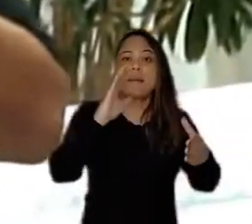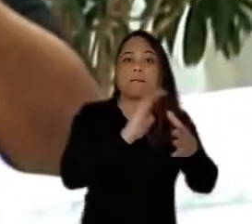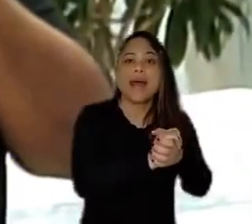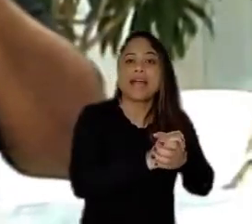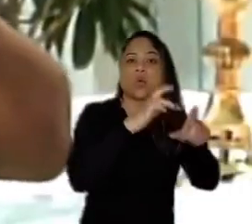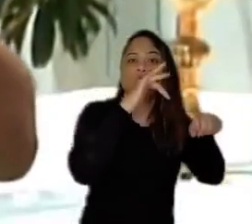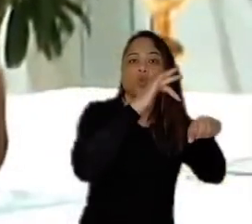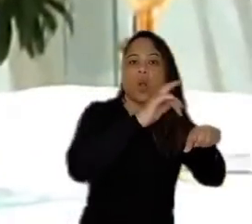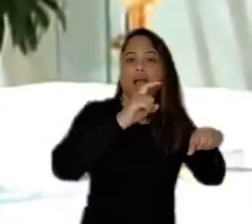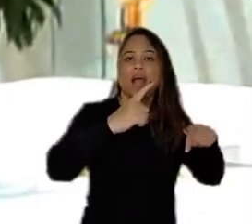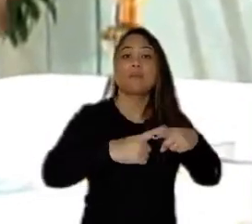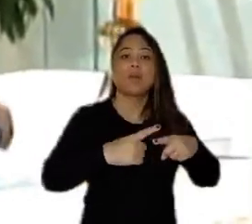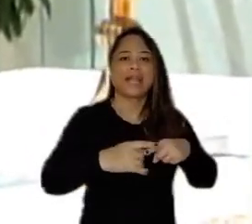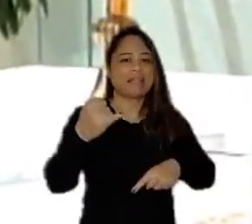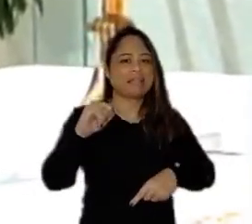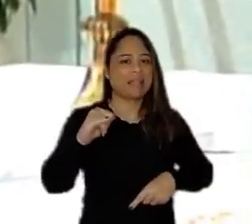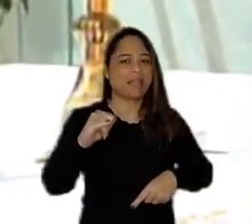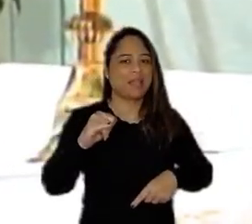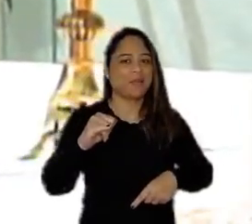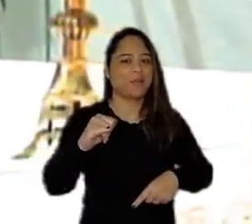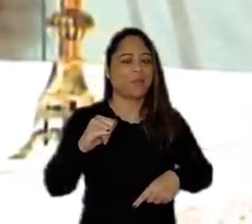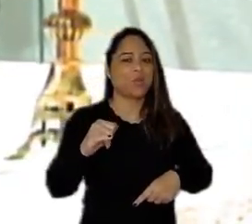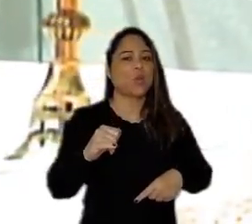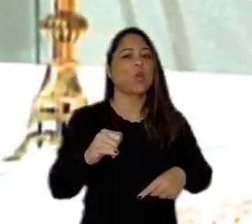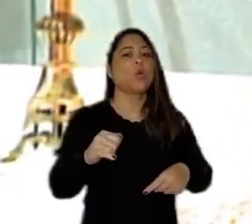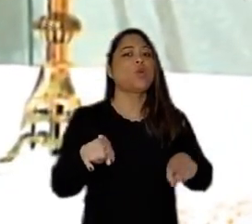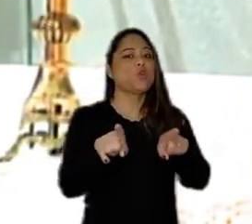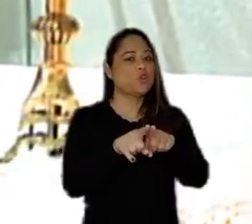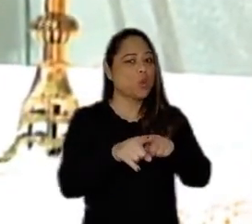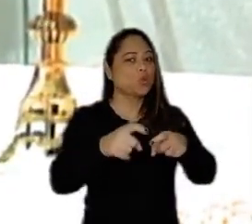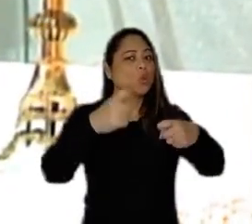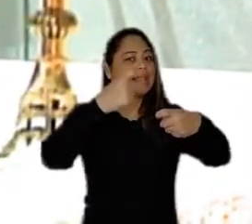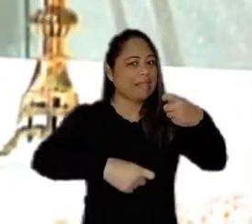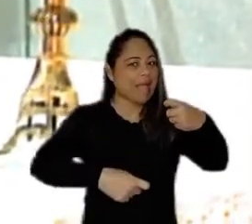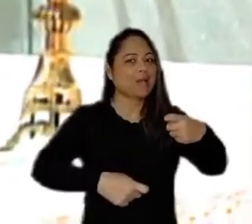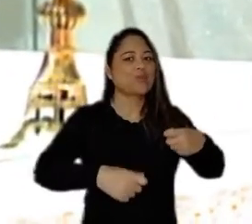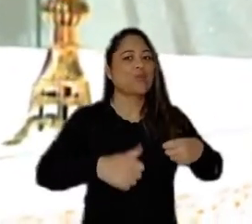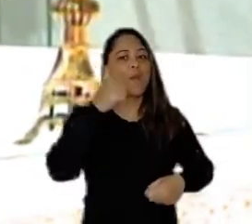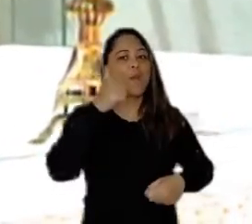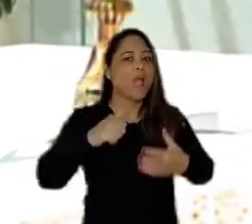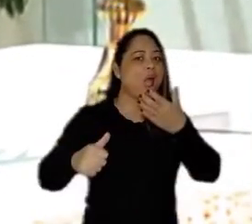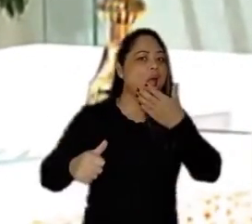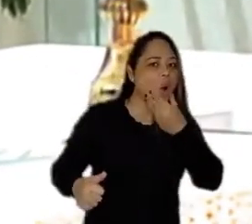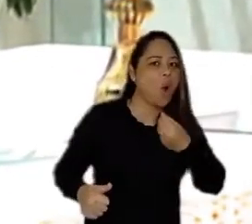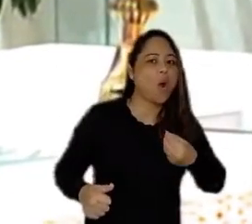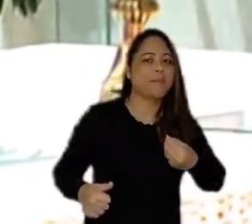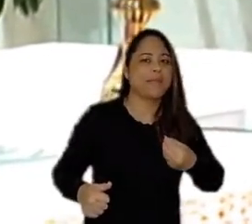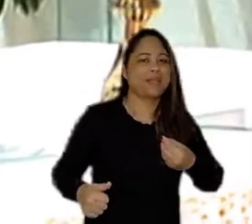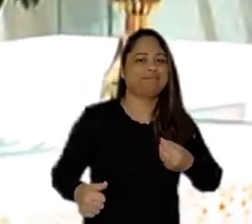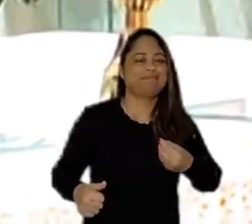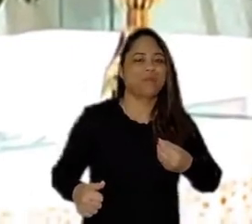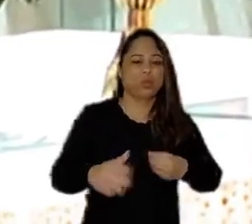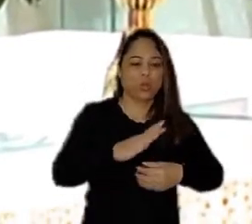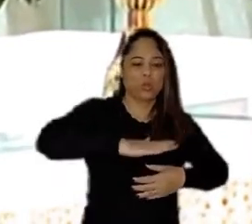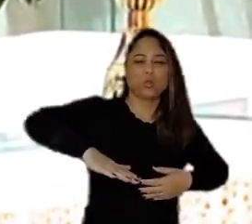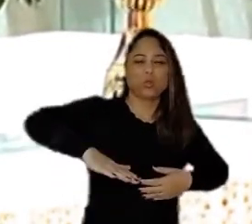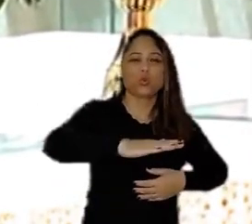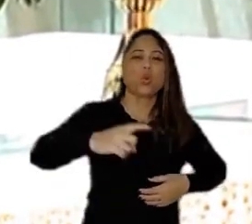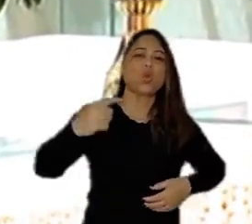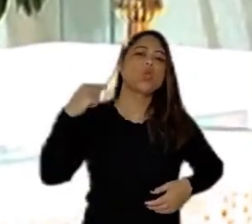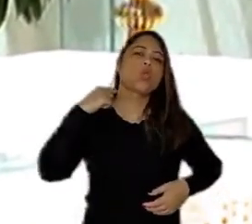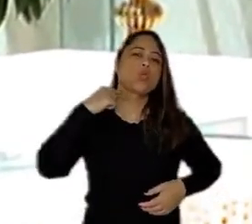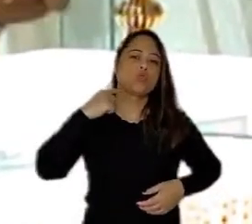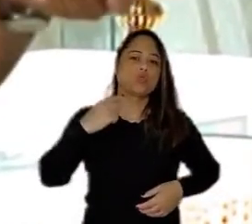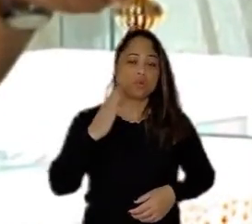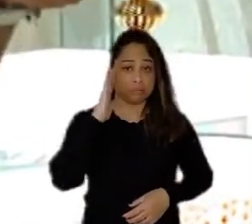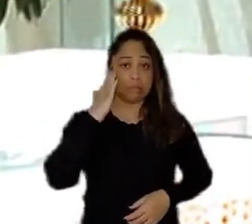se os dois dormirem juntos nesse período, o leito conjugal também fica contaminado. Quem me ouve,